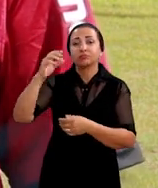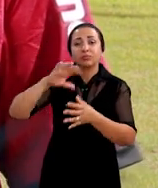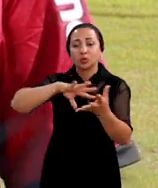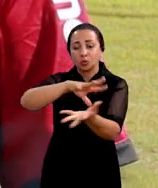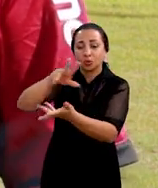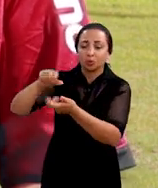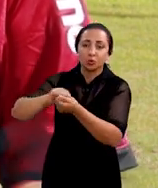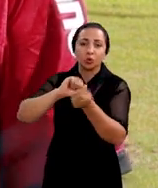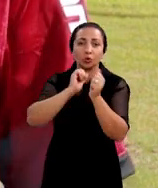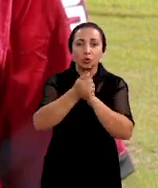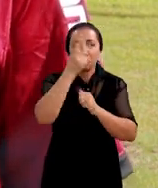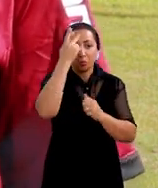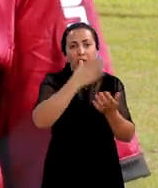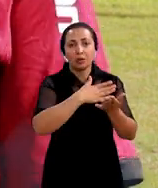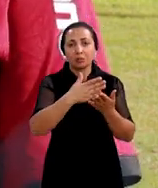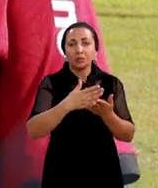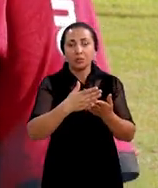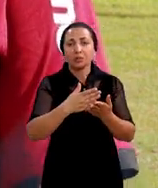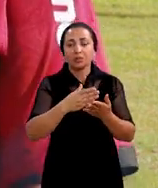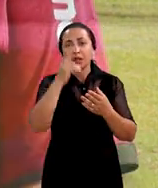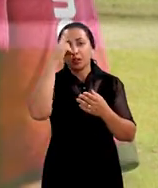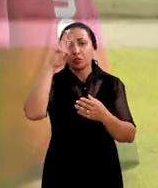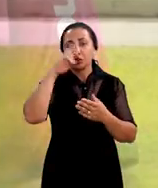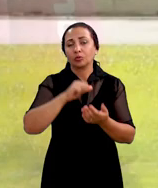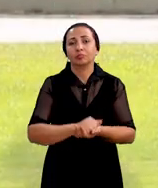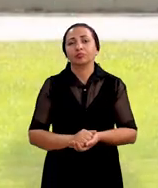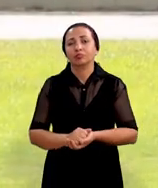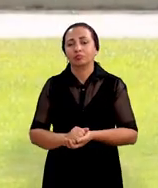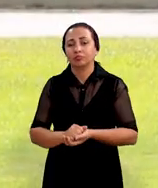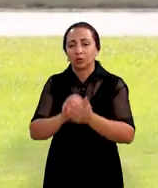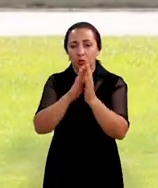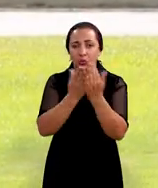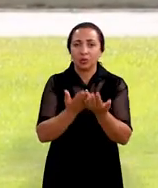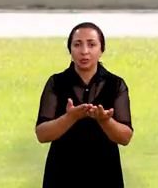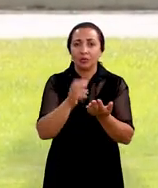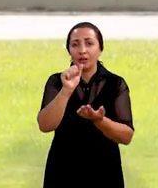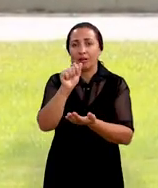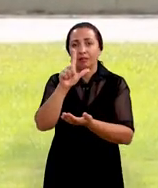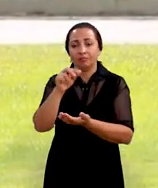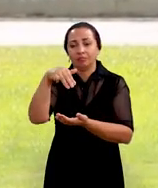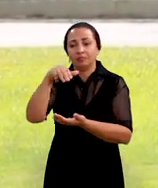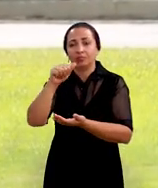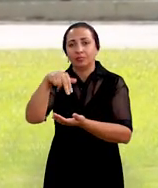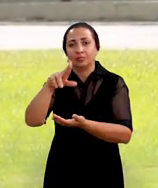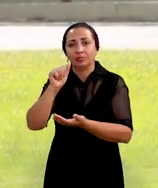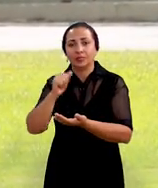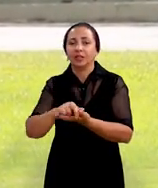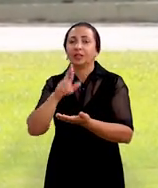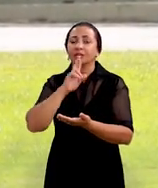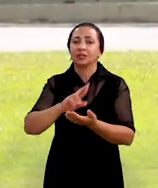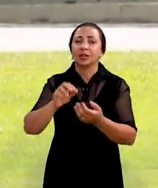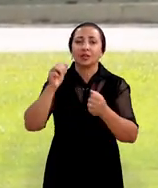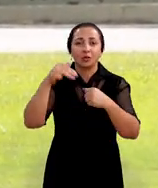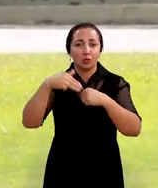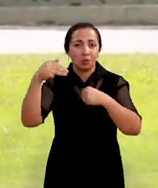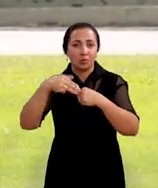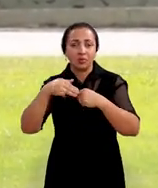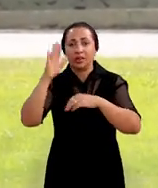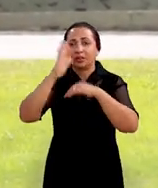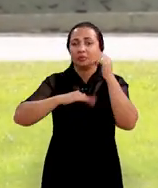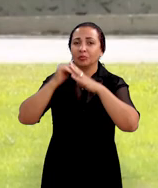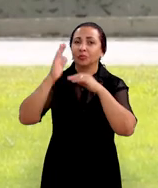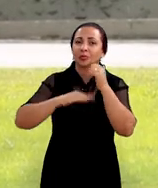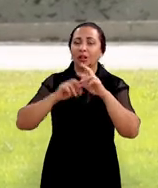do futebol para poder iniciar os conteúdos de história. O Almanac, ele é o resultado do meu mestrado. Meu mestrado é um